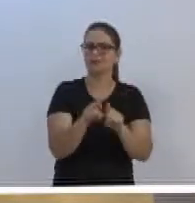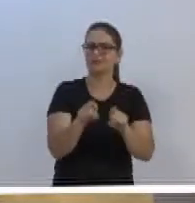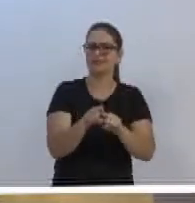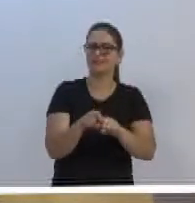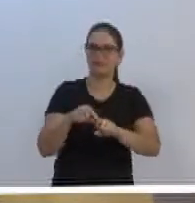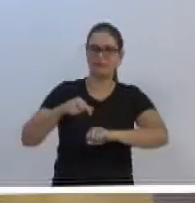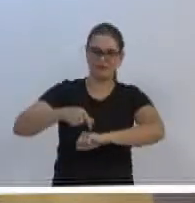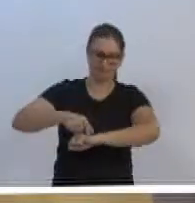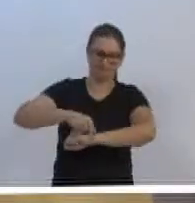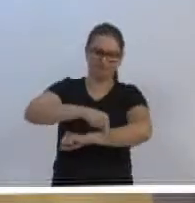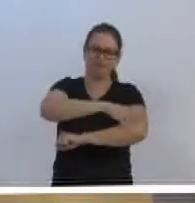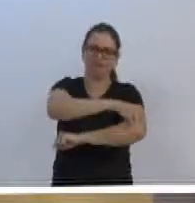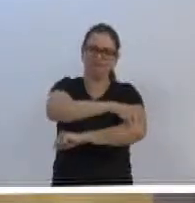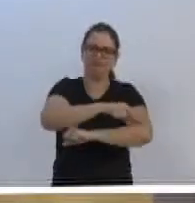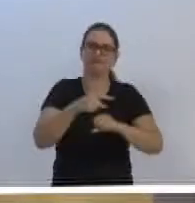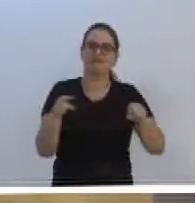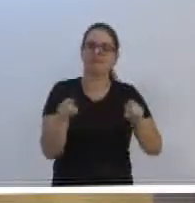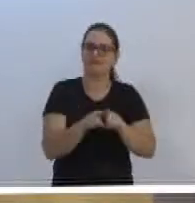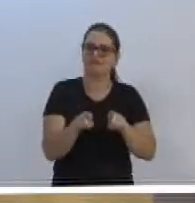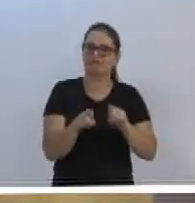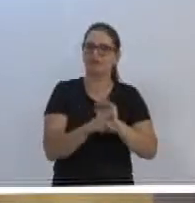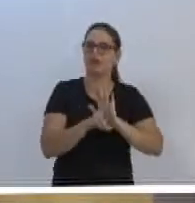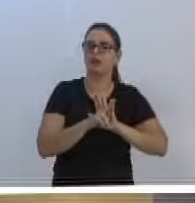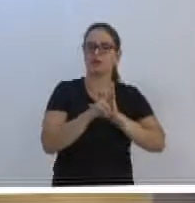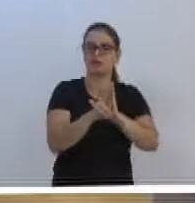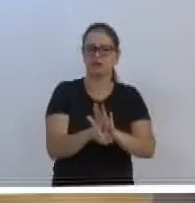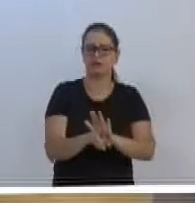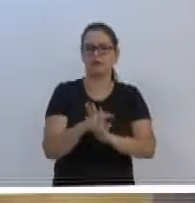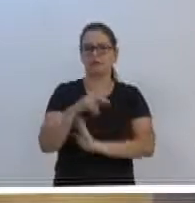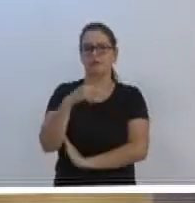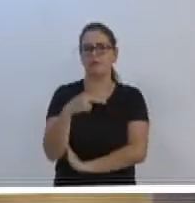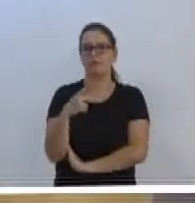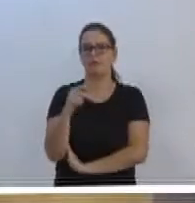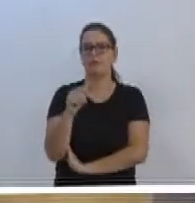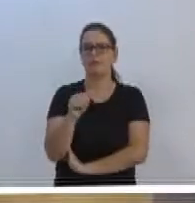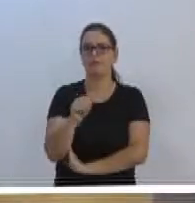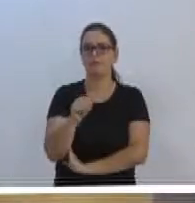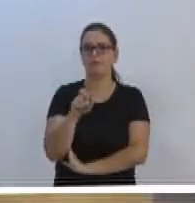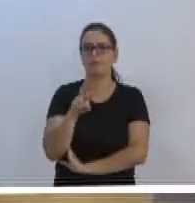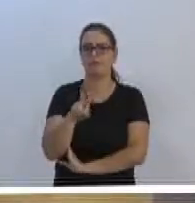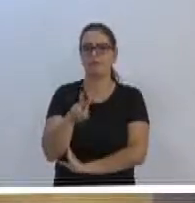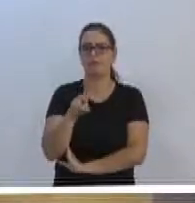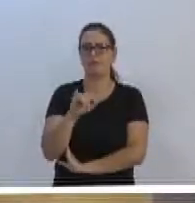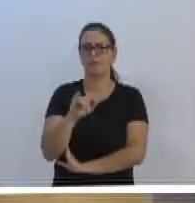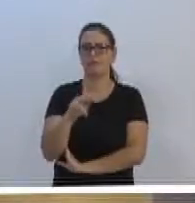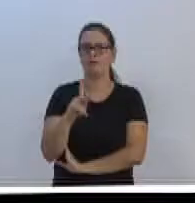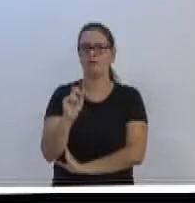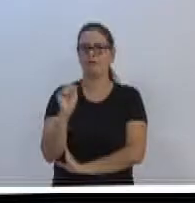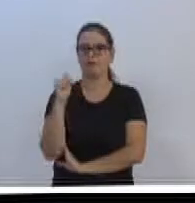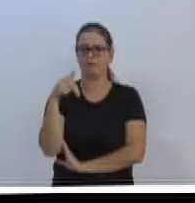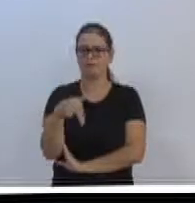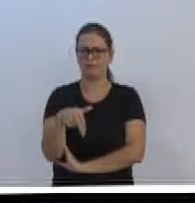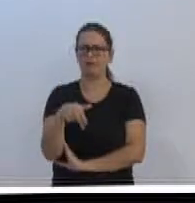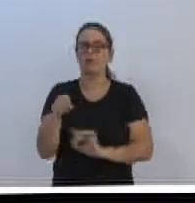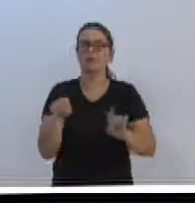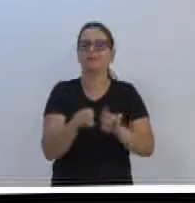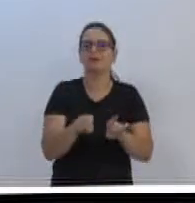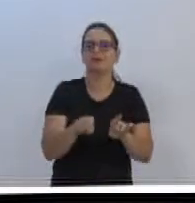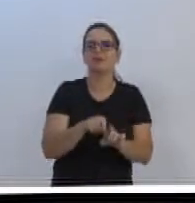e juntamente com o representante da abav plan juntamente com ac o google é